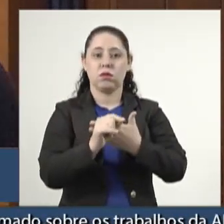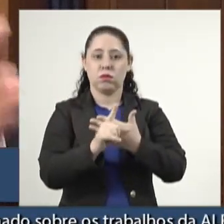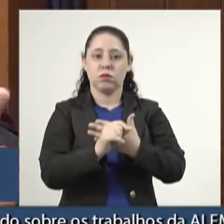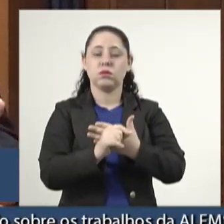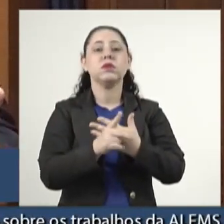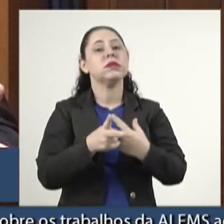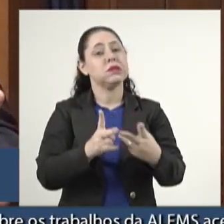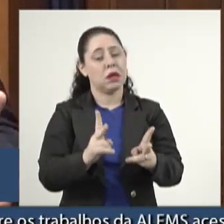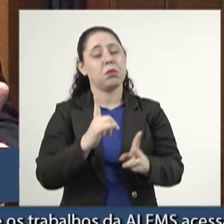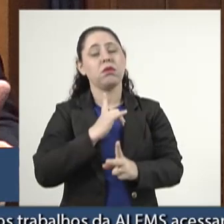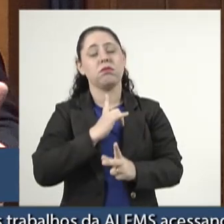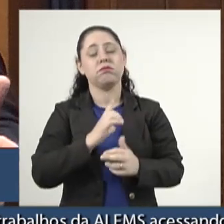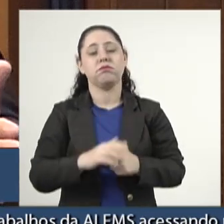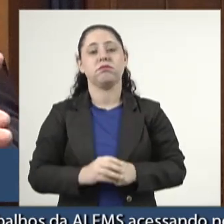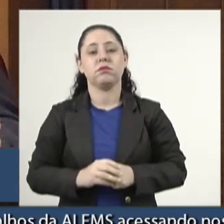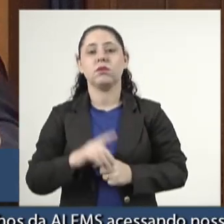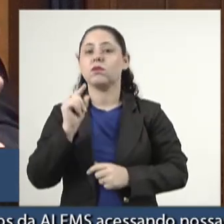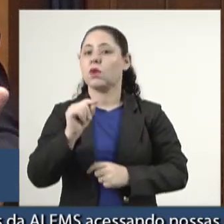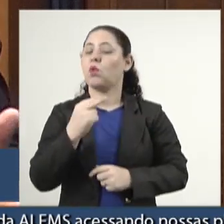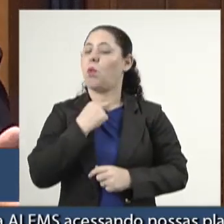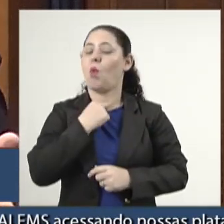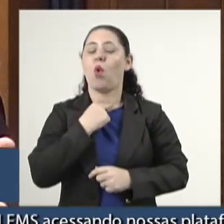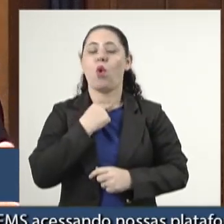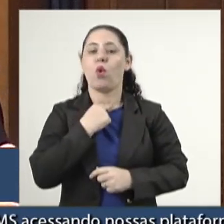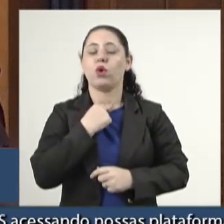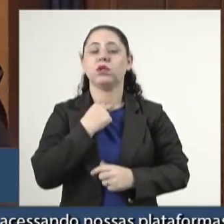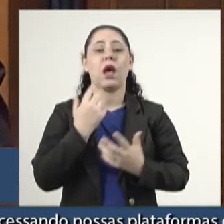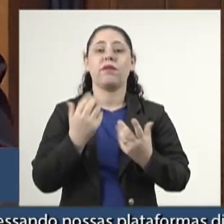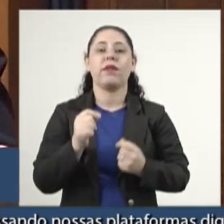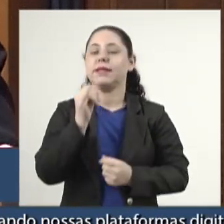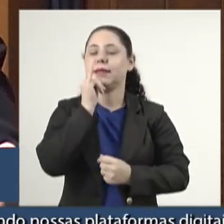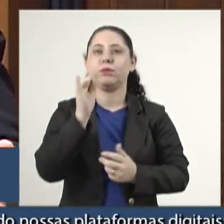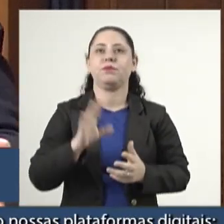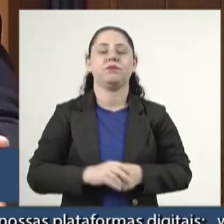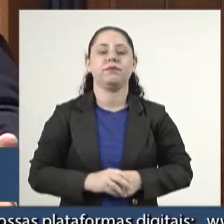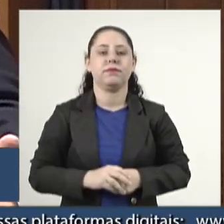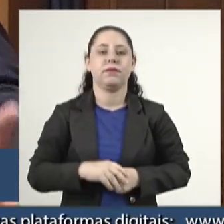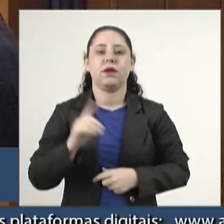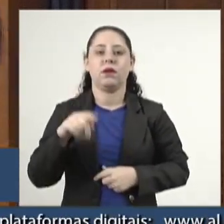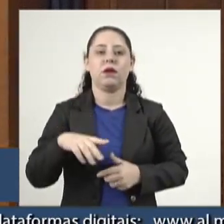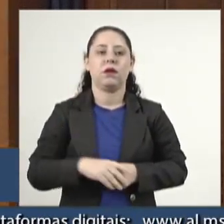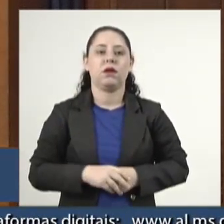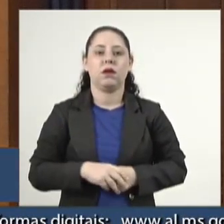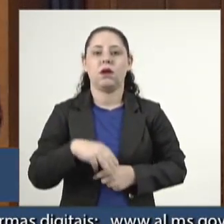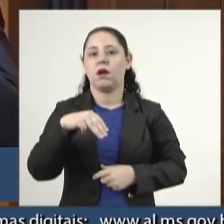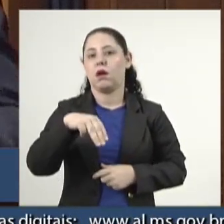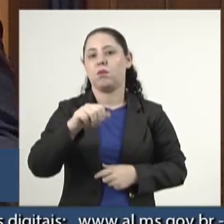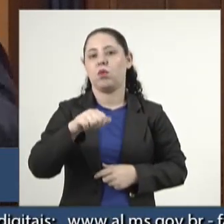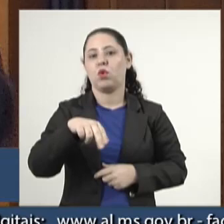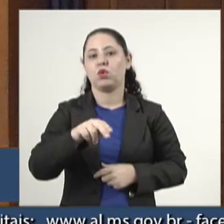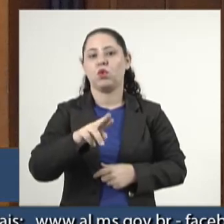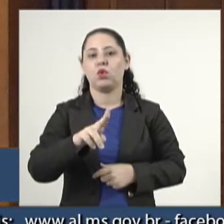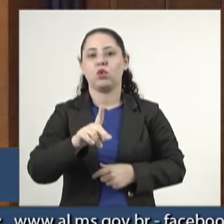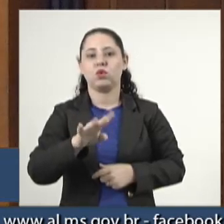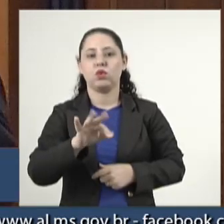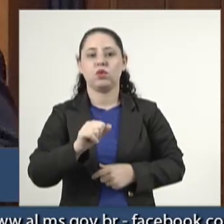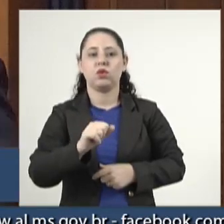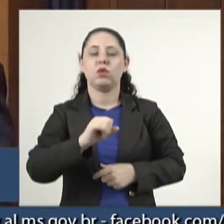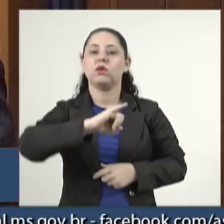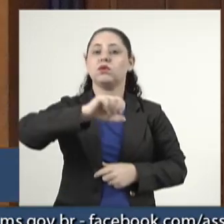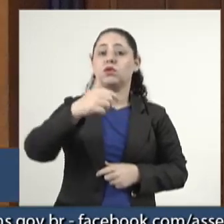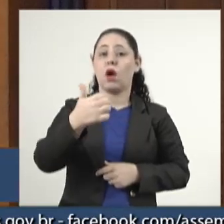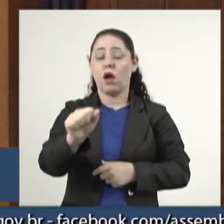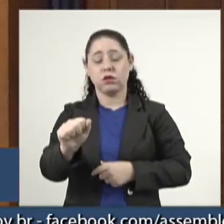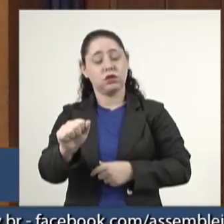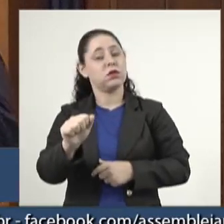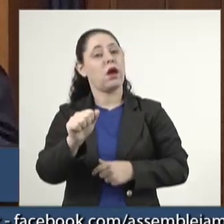sempre existiu, né? O que nós não podemos admitir seria a monocultura, por exemplo, do soja,